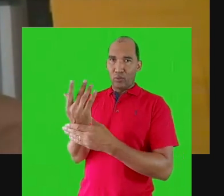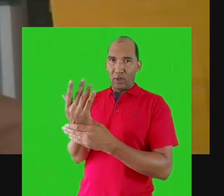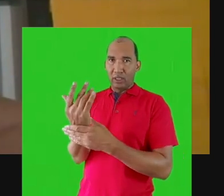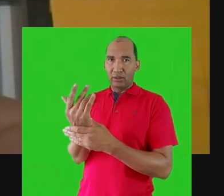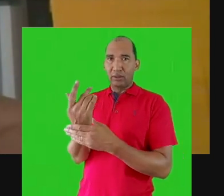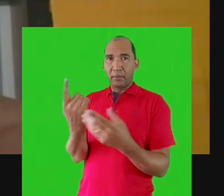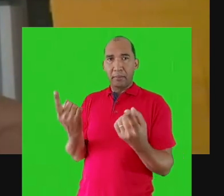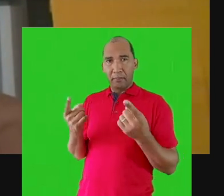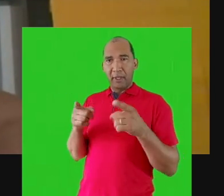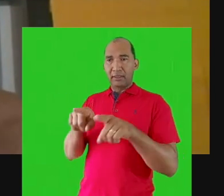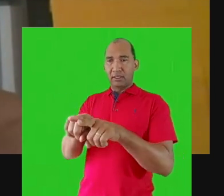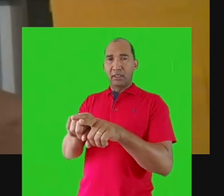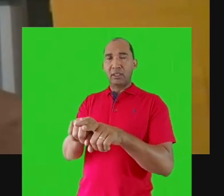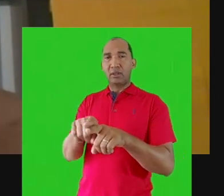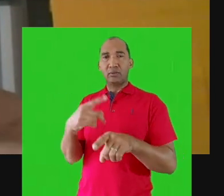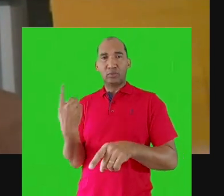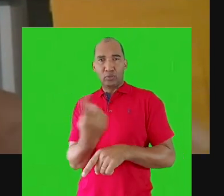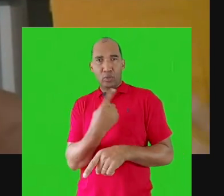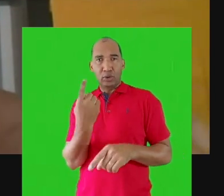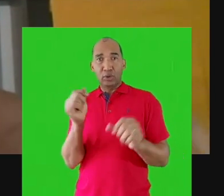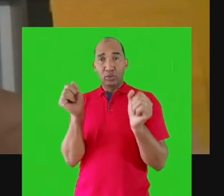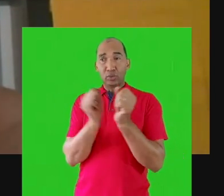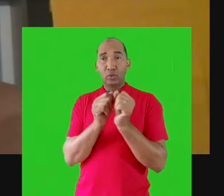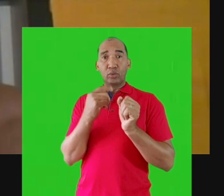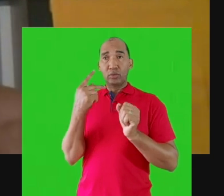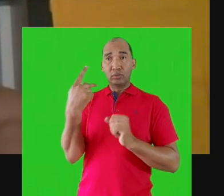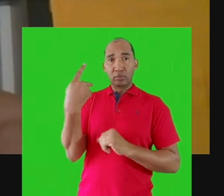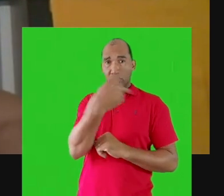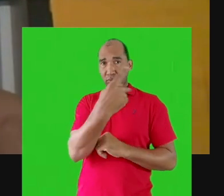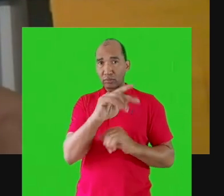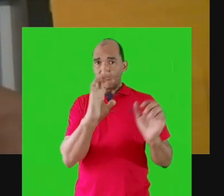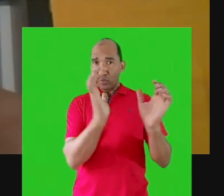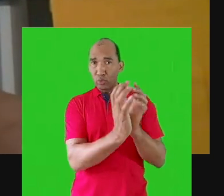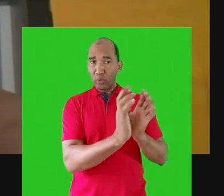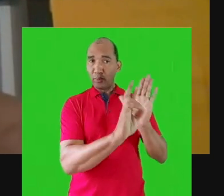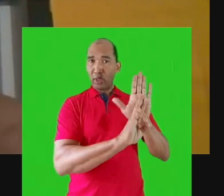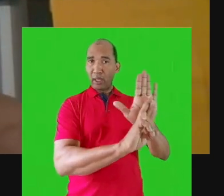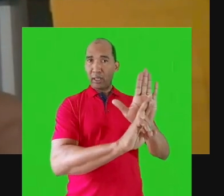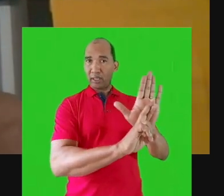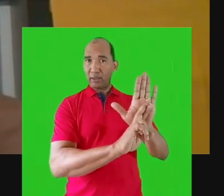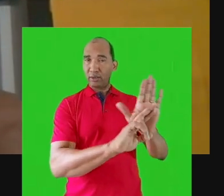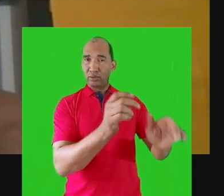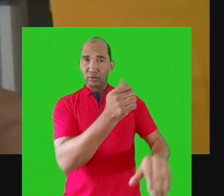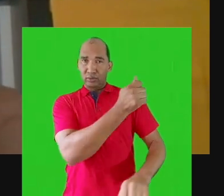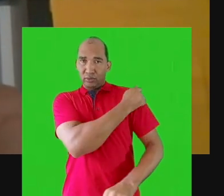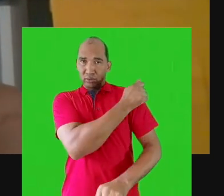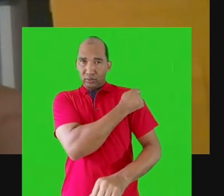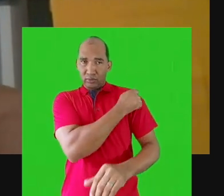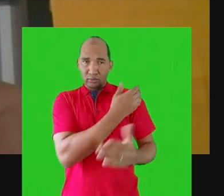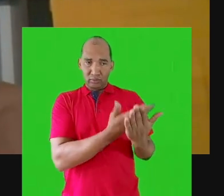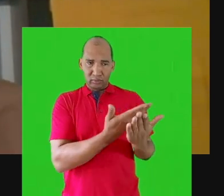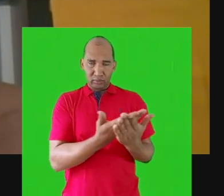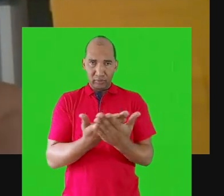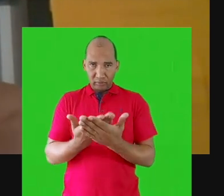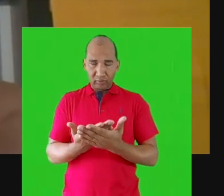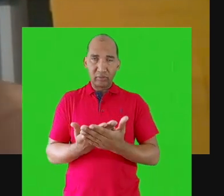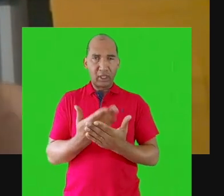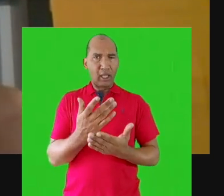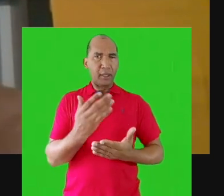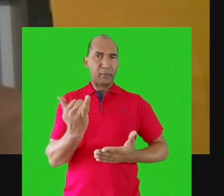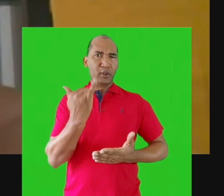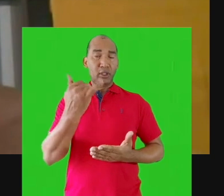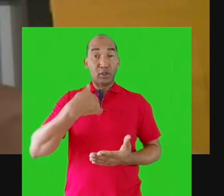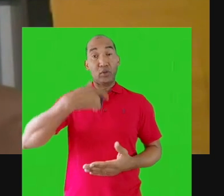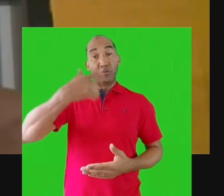né, uma parceria nossa com essa representatividade estudantil que é tão importante. E eu